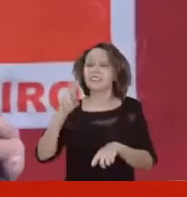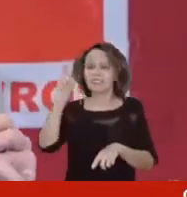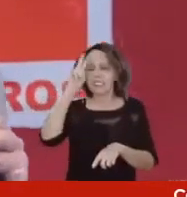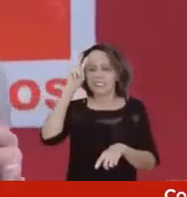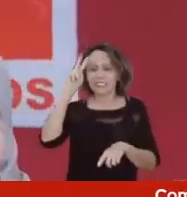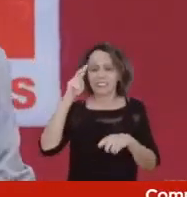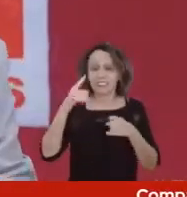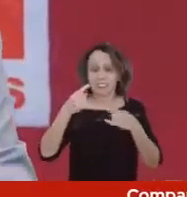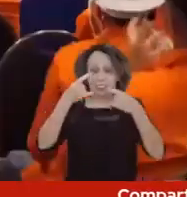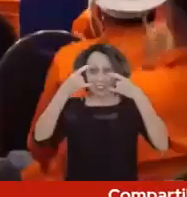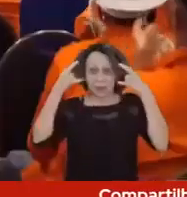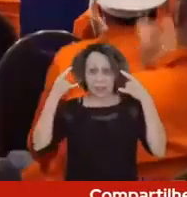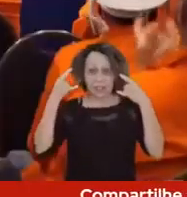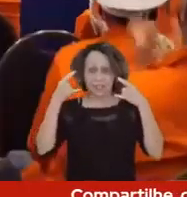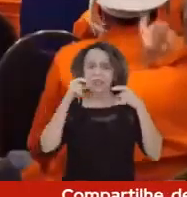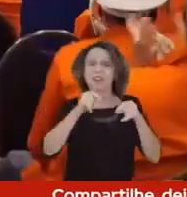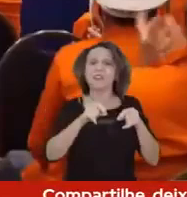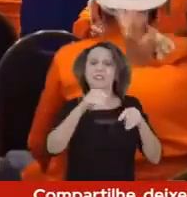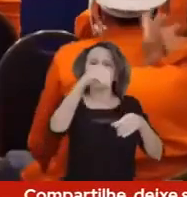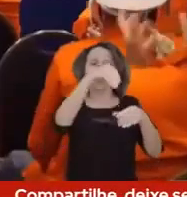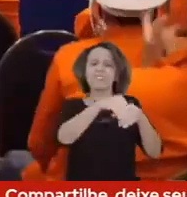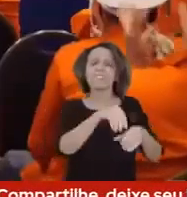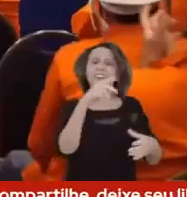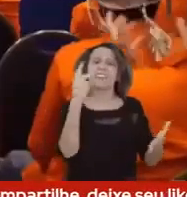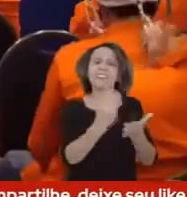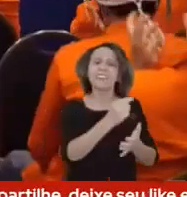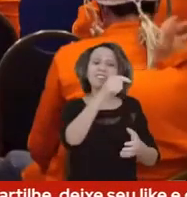Bolsa de Valores de São Paulo.